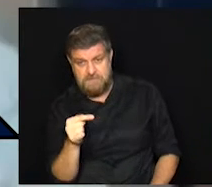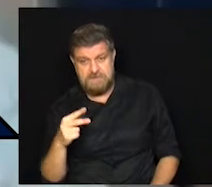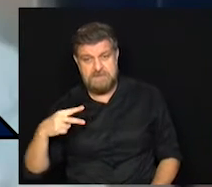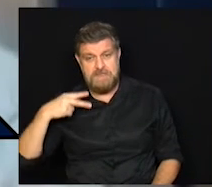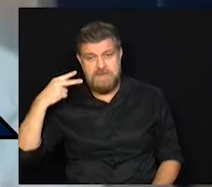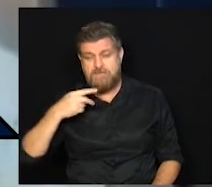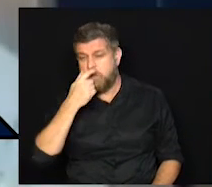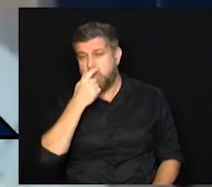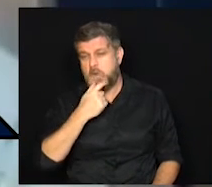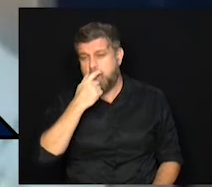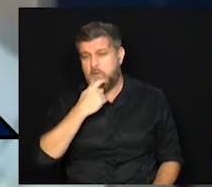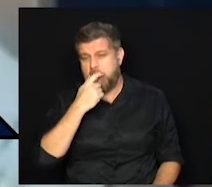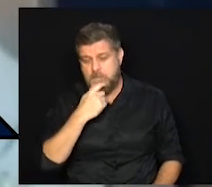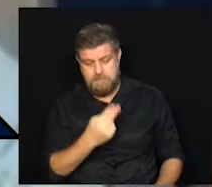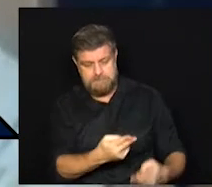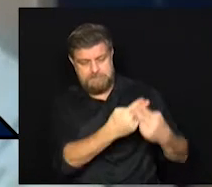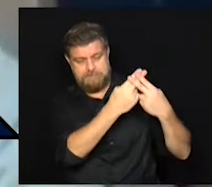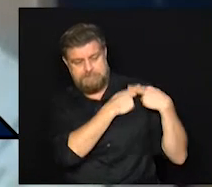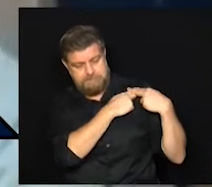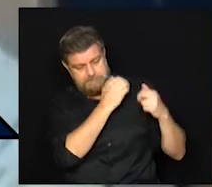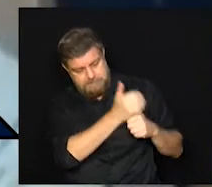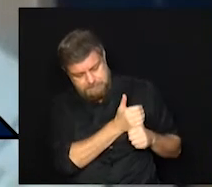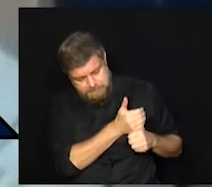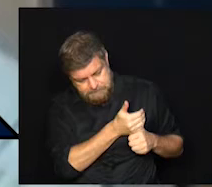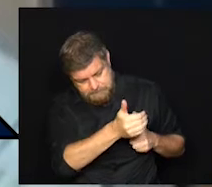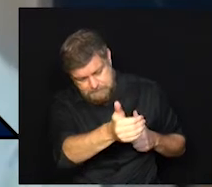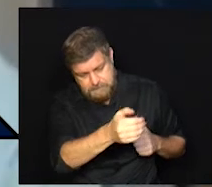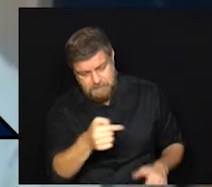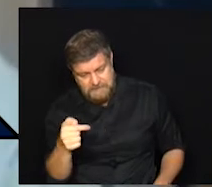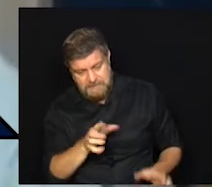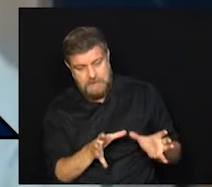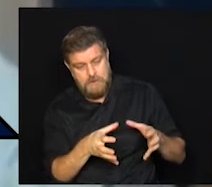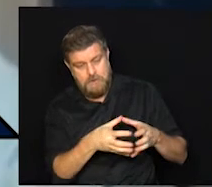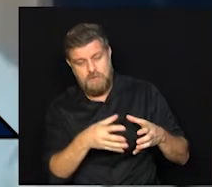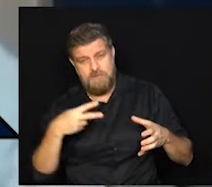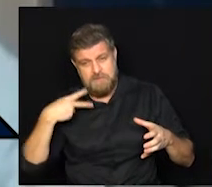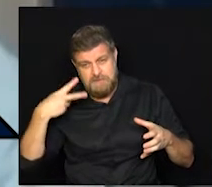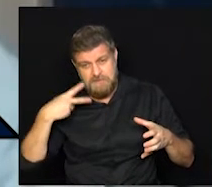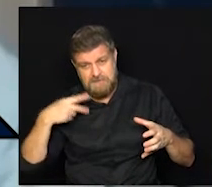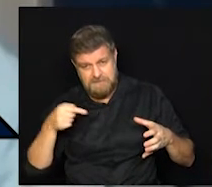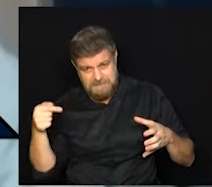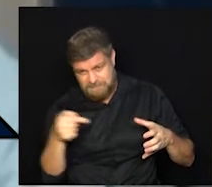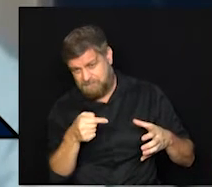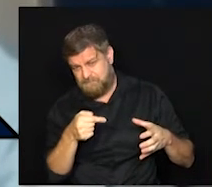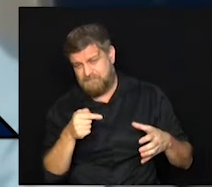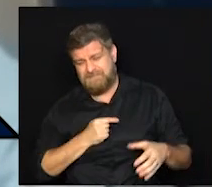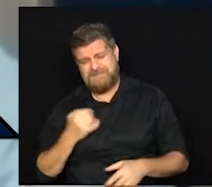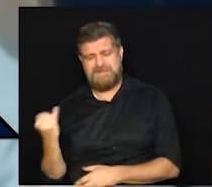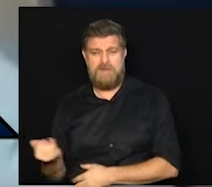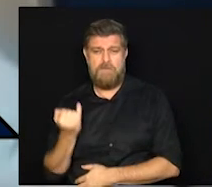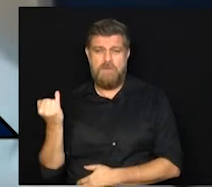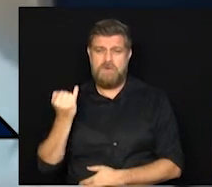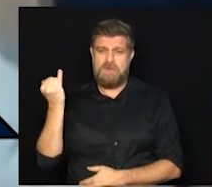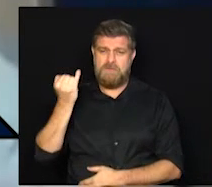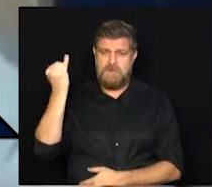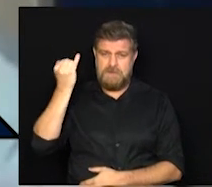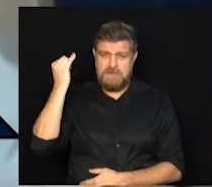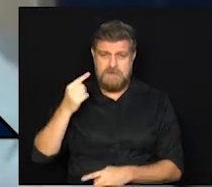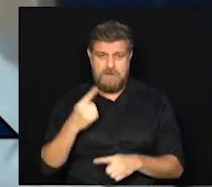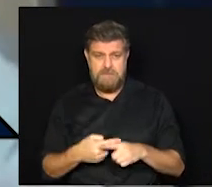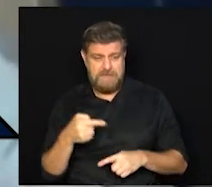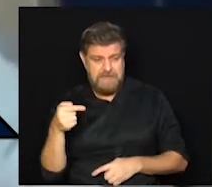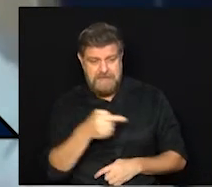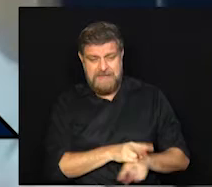estaria assumindo essa comissão. Eu acho que essa comissão ela é muito importante, porque ela